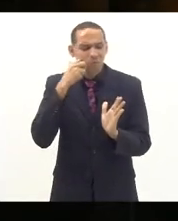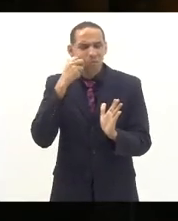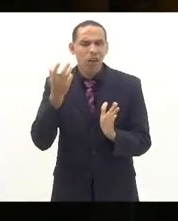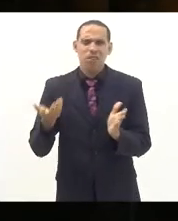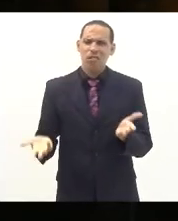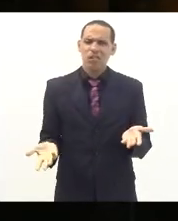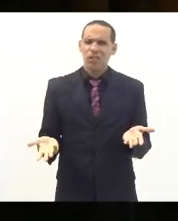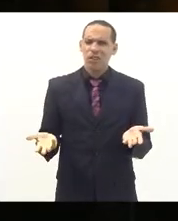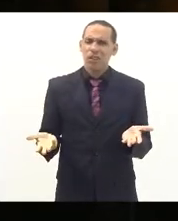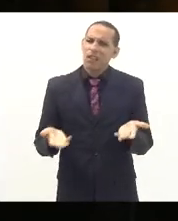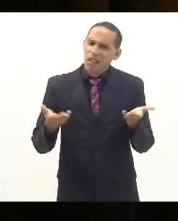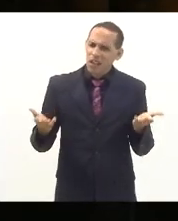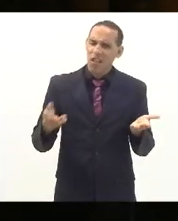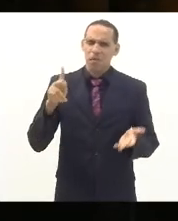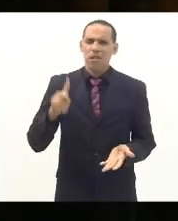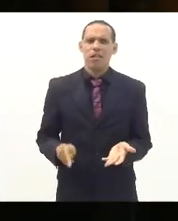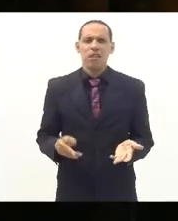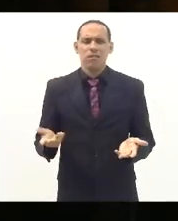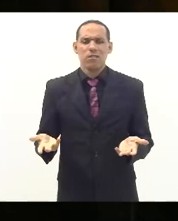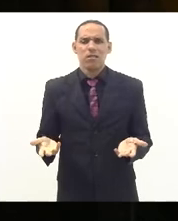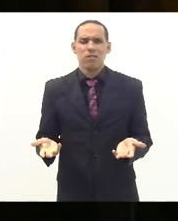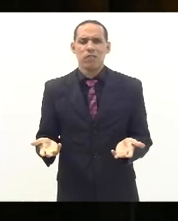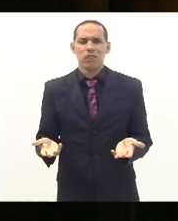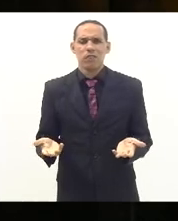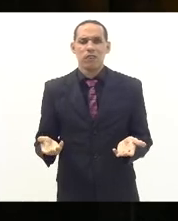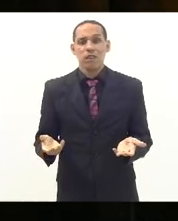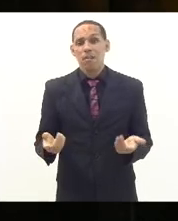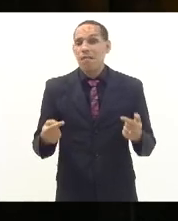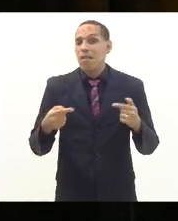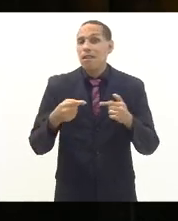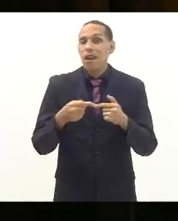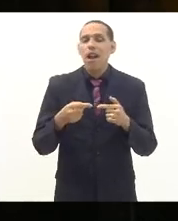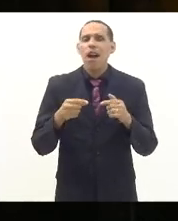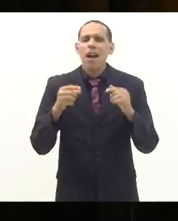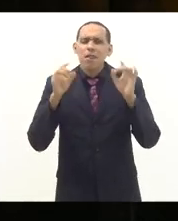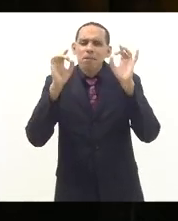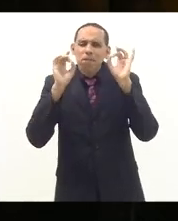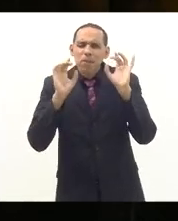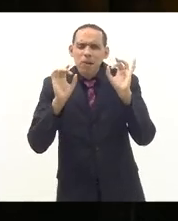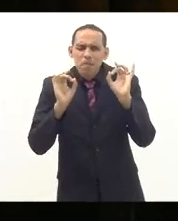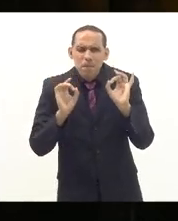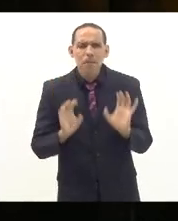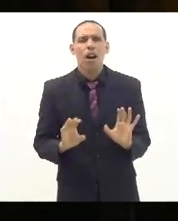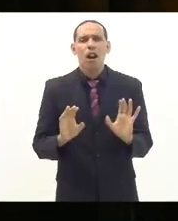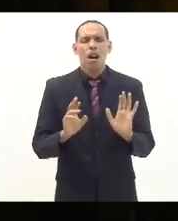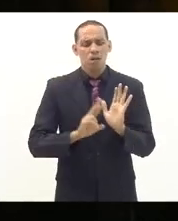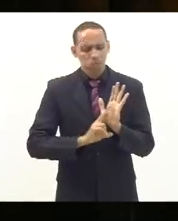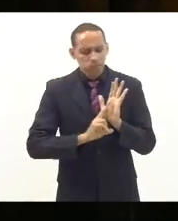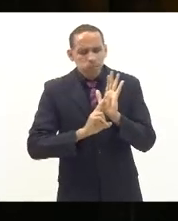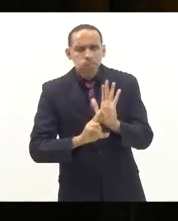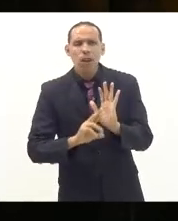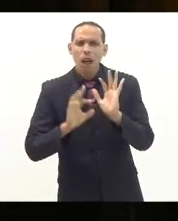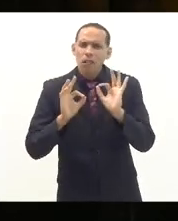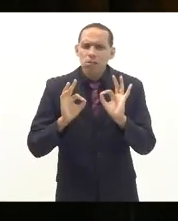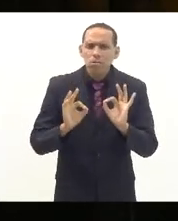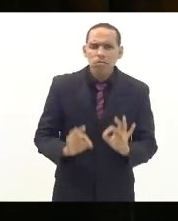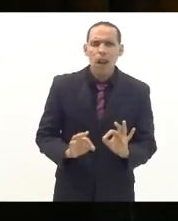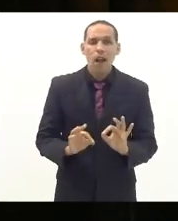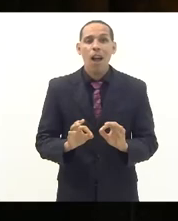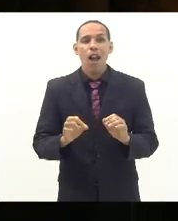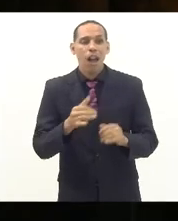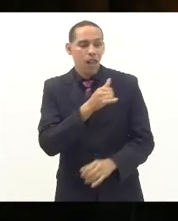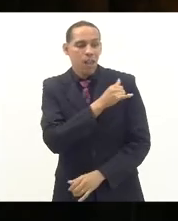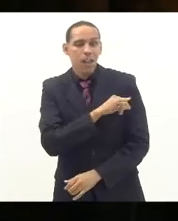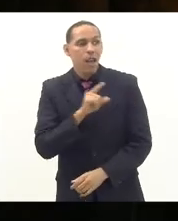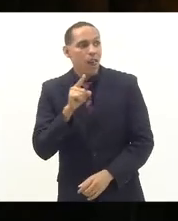e aí cione a presidenta em termos de uma específica representação do Rio de Janeiro e em Brasília